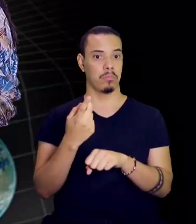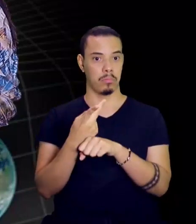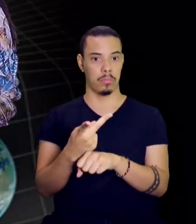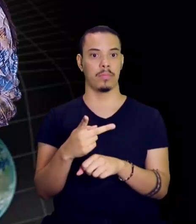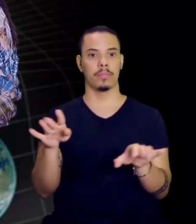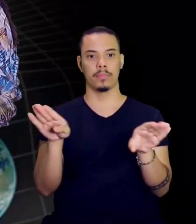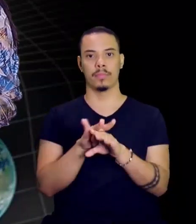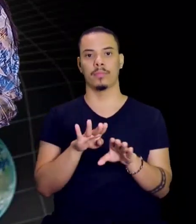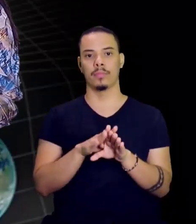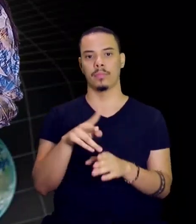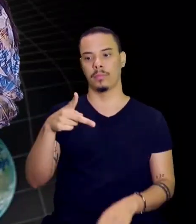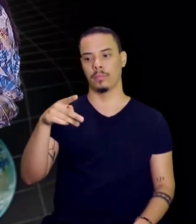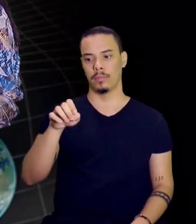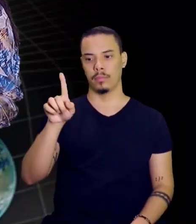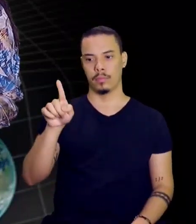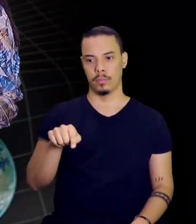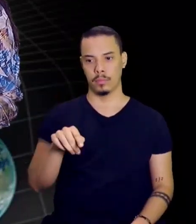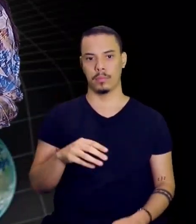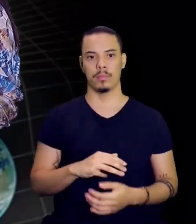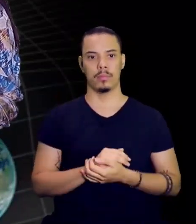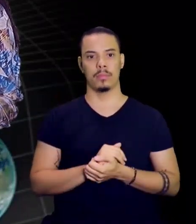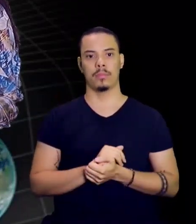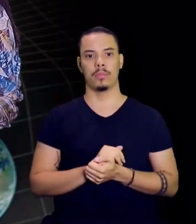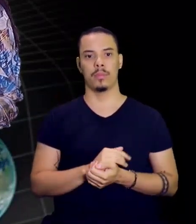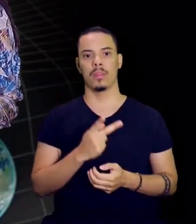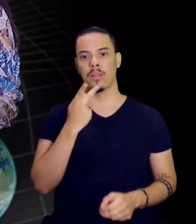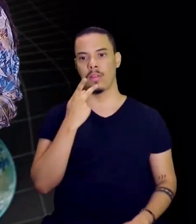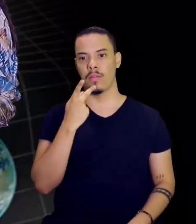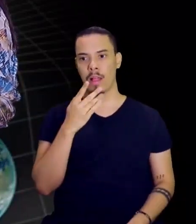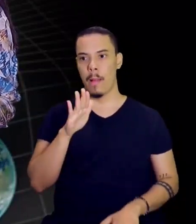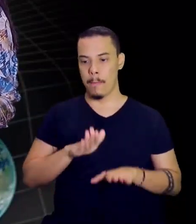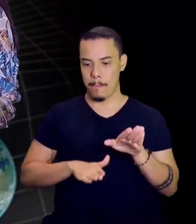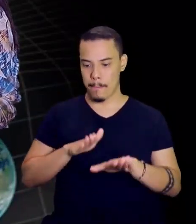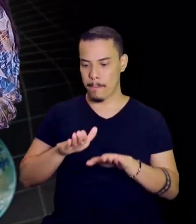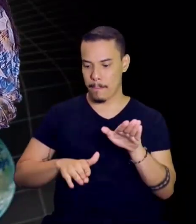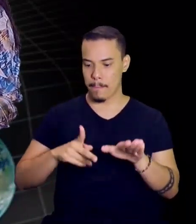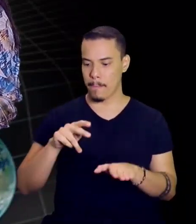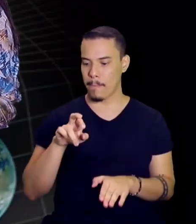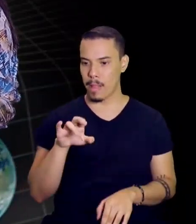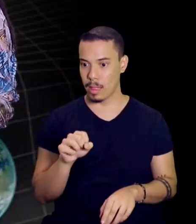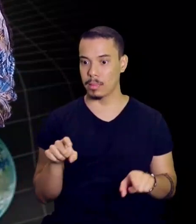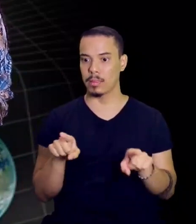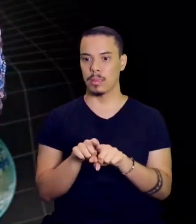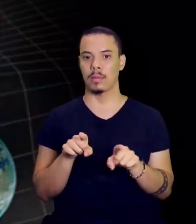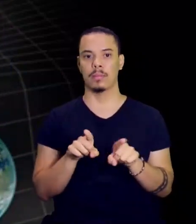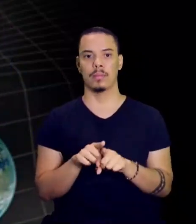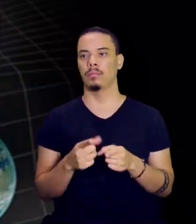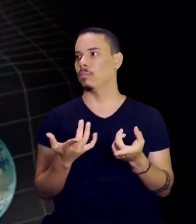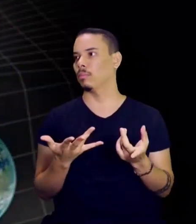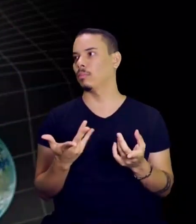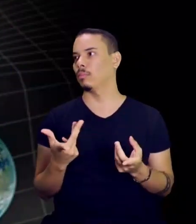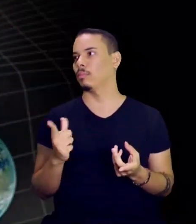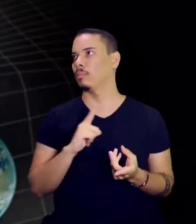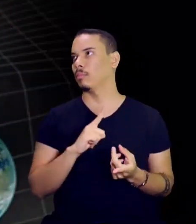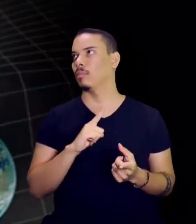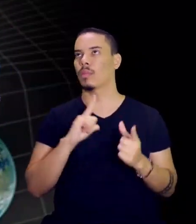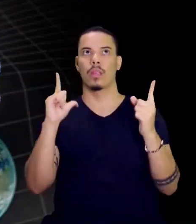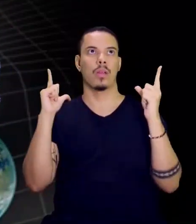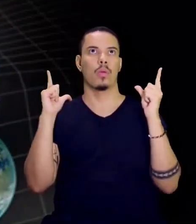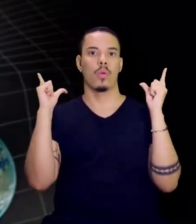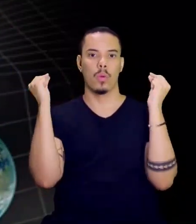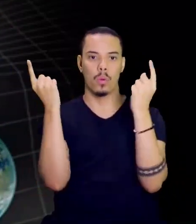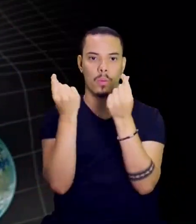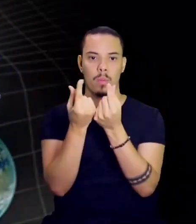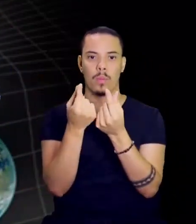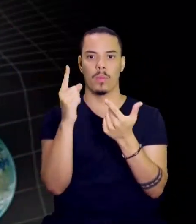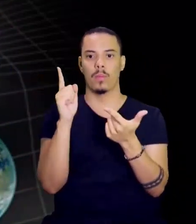pé, a gente fala tanto os pés quando fala de avião, é comprimento. O pé tem o pé romano, o pé alemão, o pé não